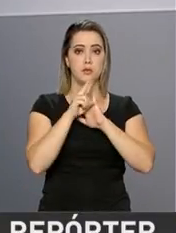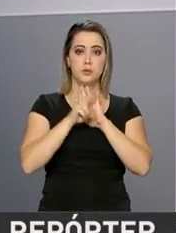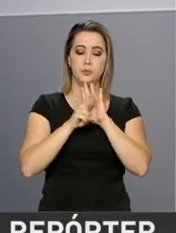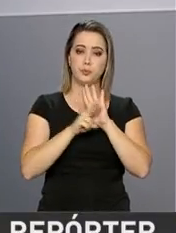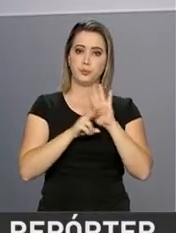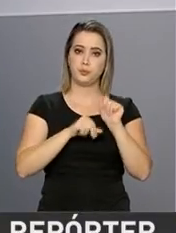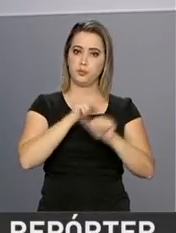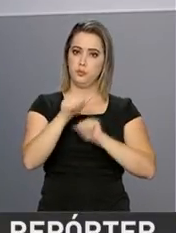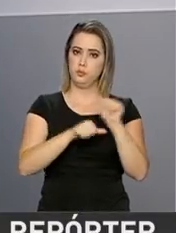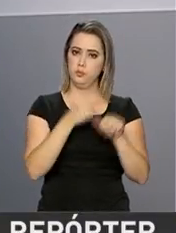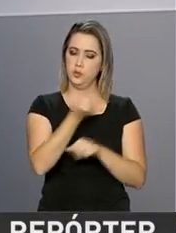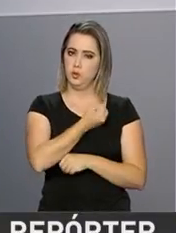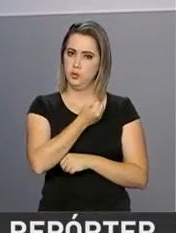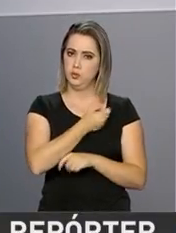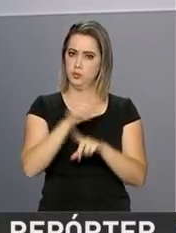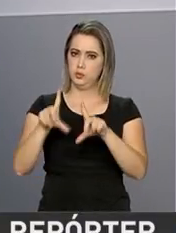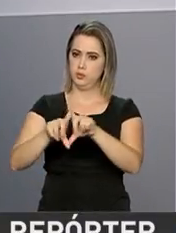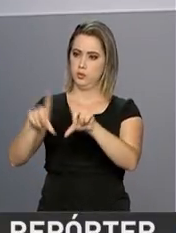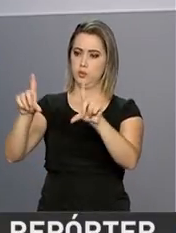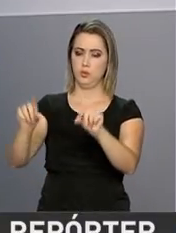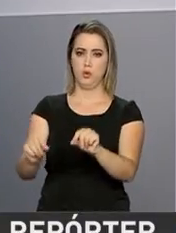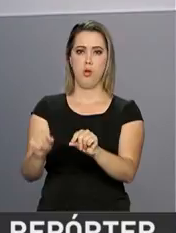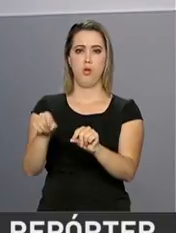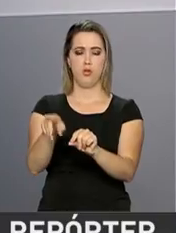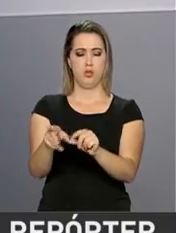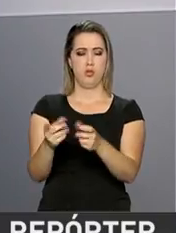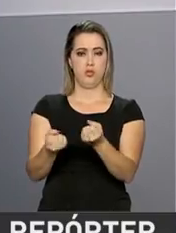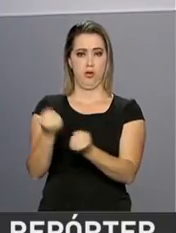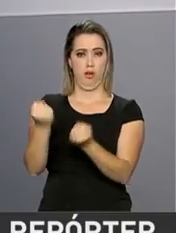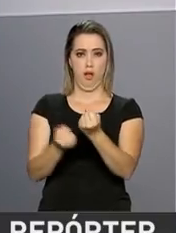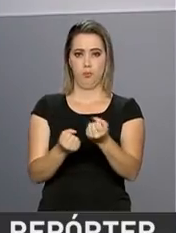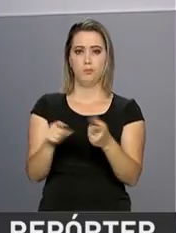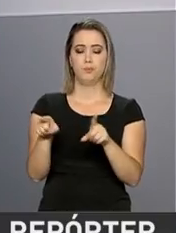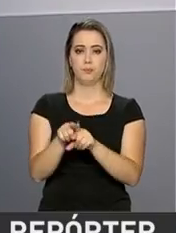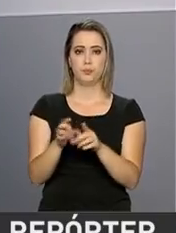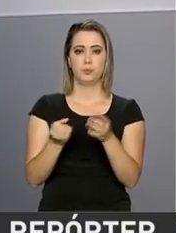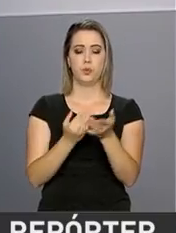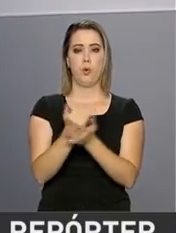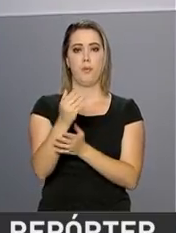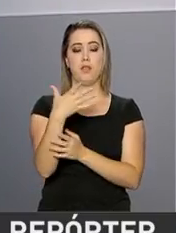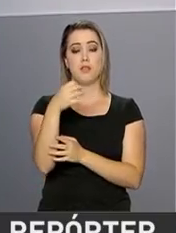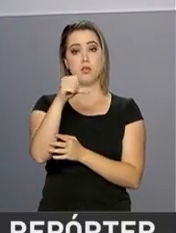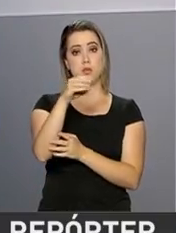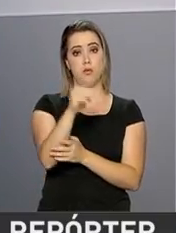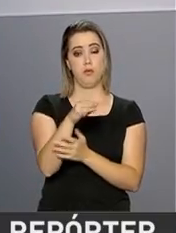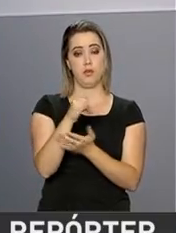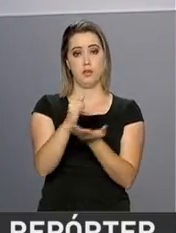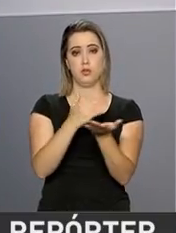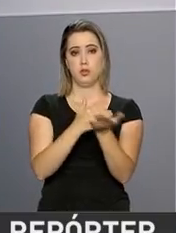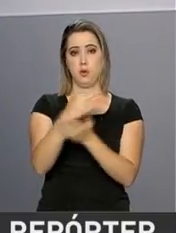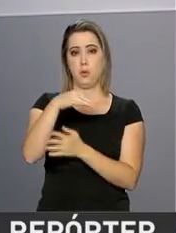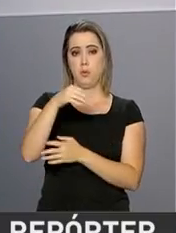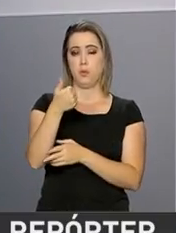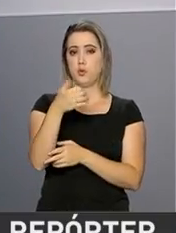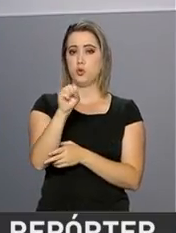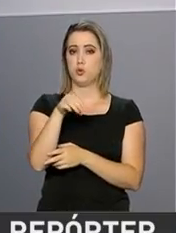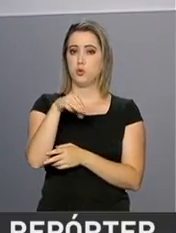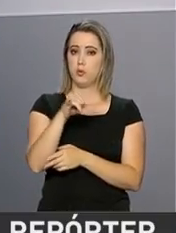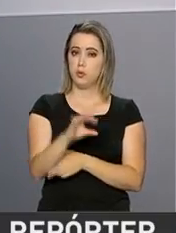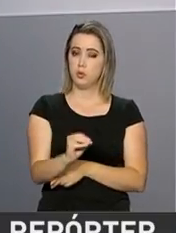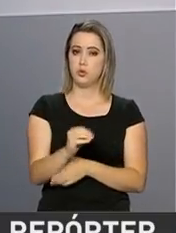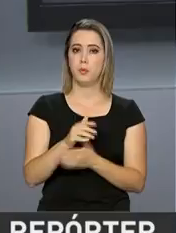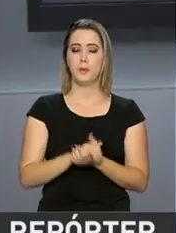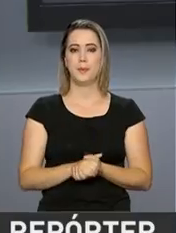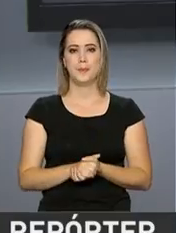para a alteração do número das placas de veículo escolar entrou em vigor em 90 dias contados a partir do dia 18 de